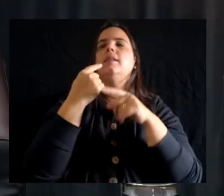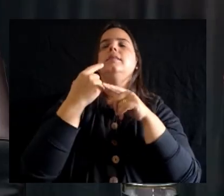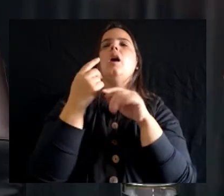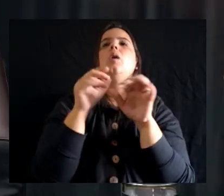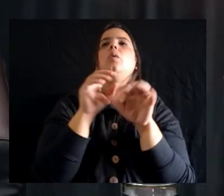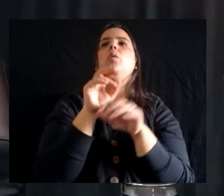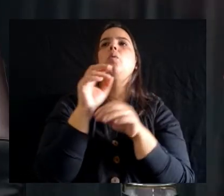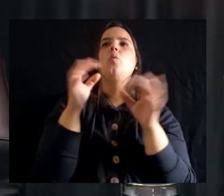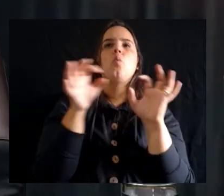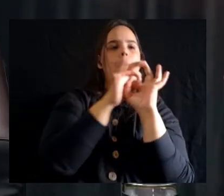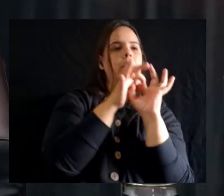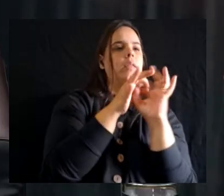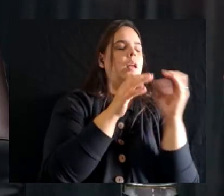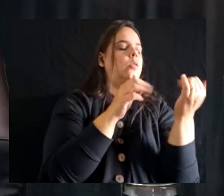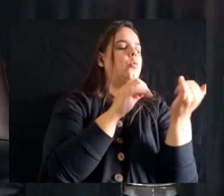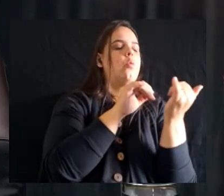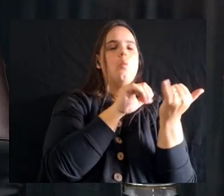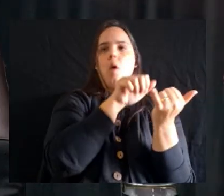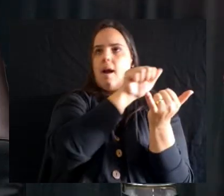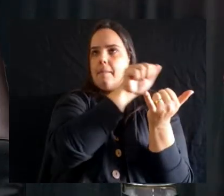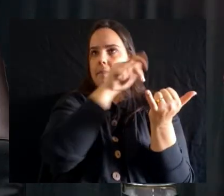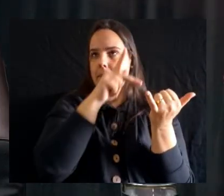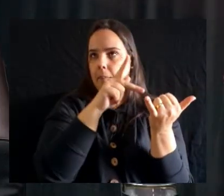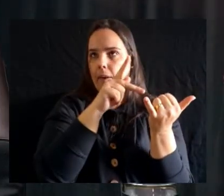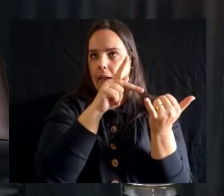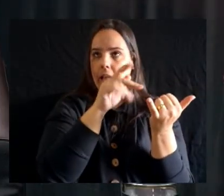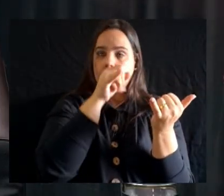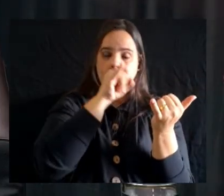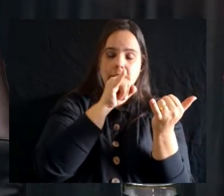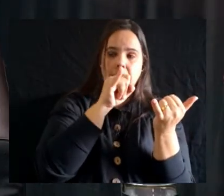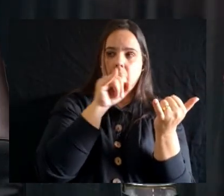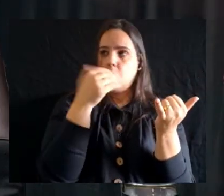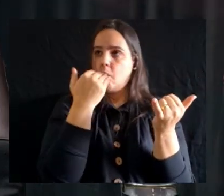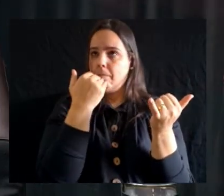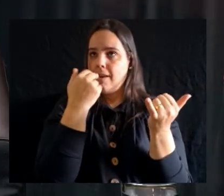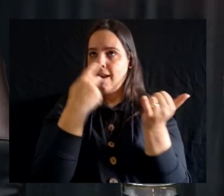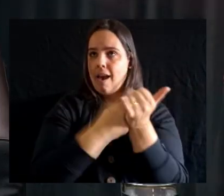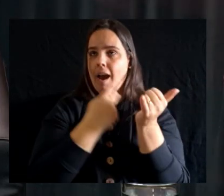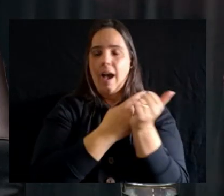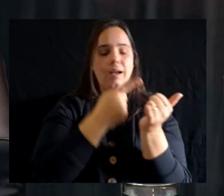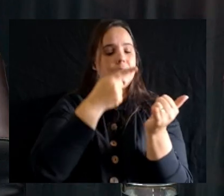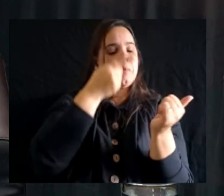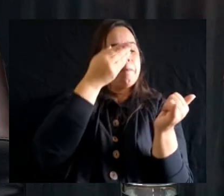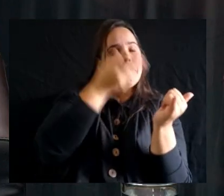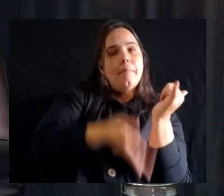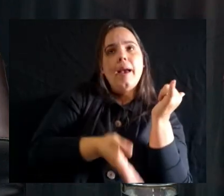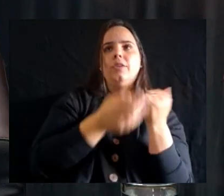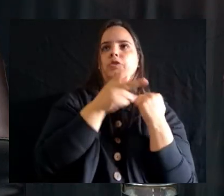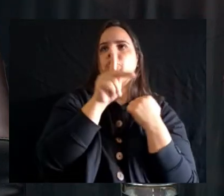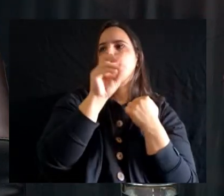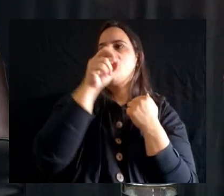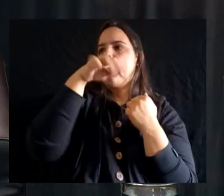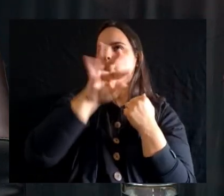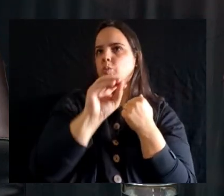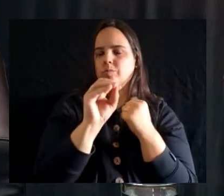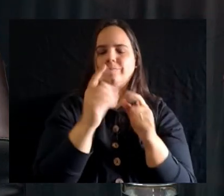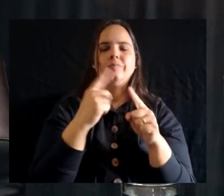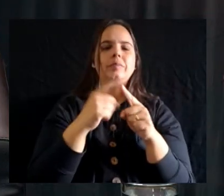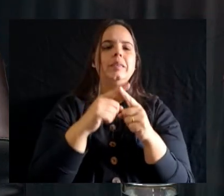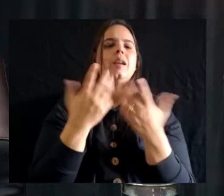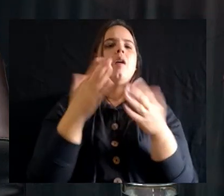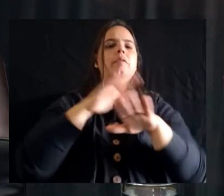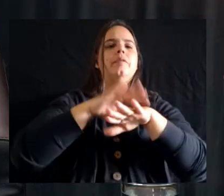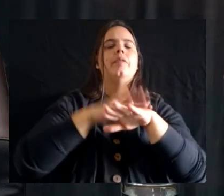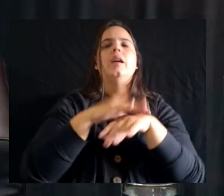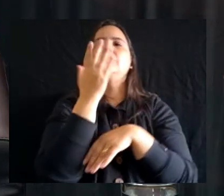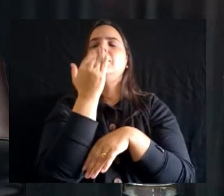Ruby. E aí entra naquela questão do comportamento persecutório do alimento, o alimento como um inimigo, né? Então,